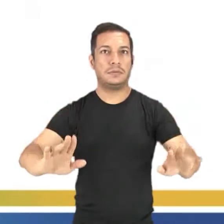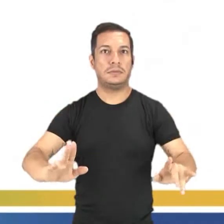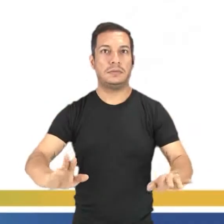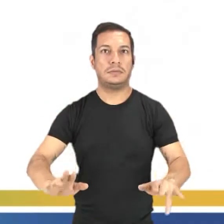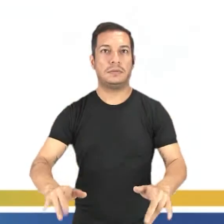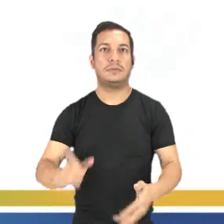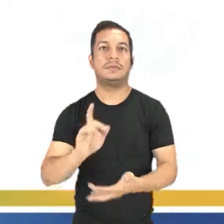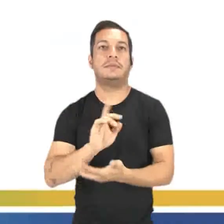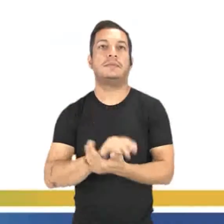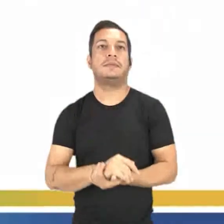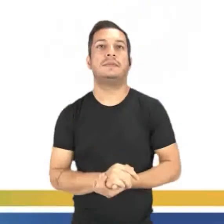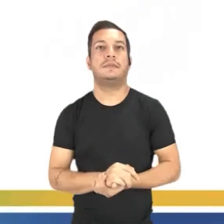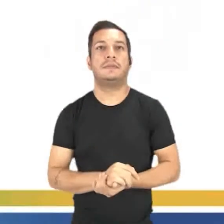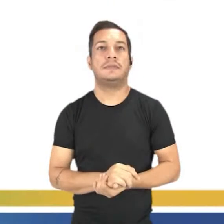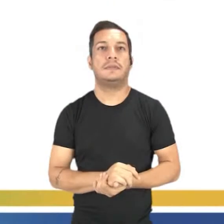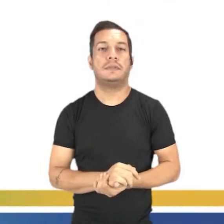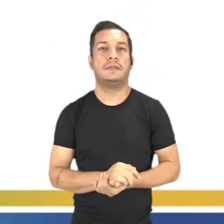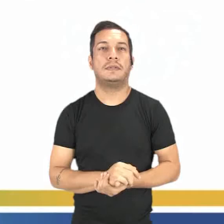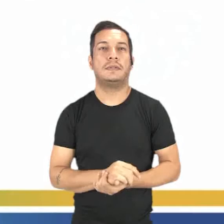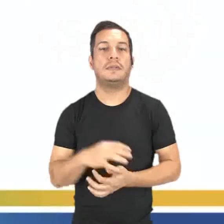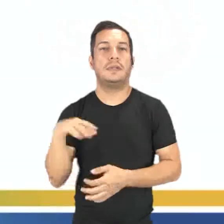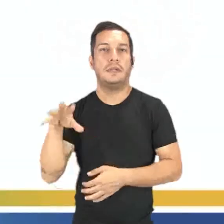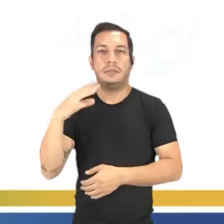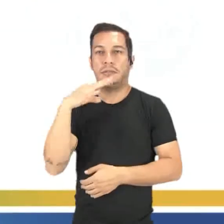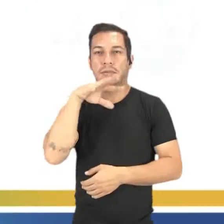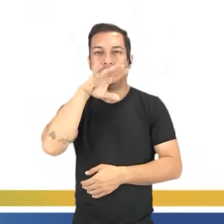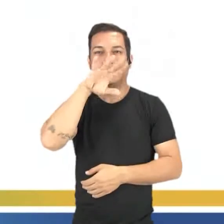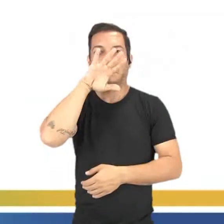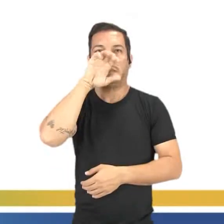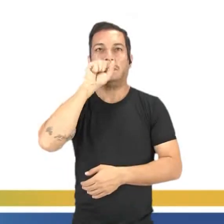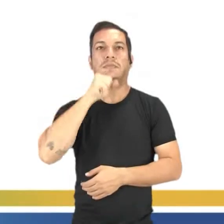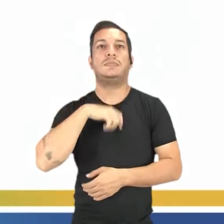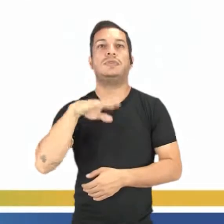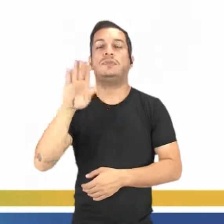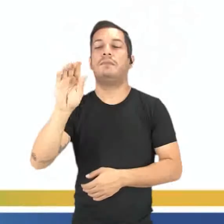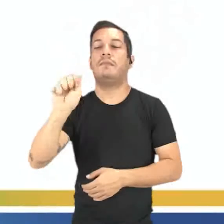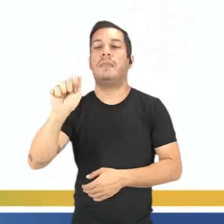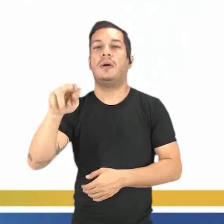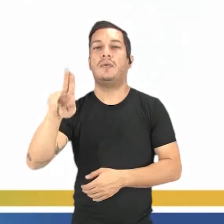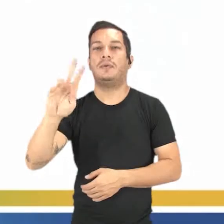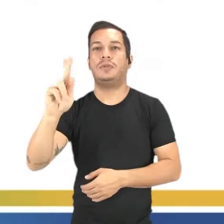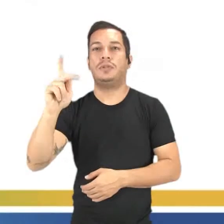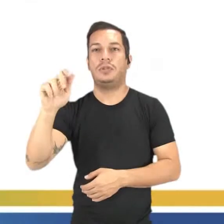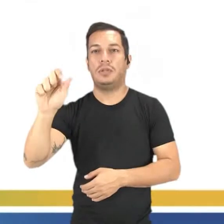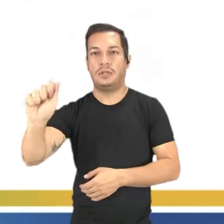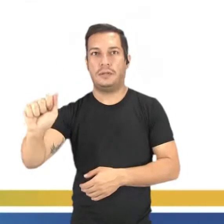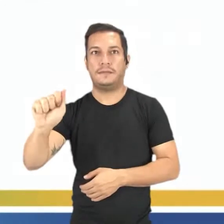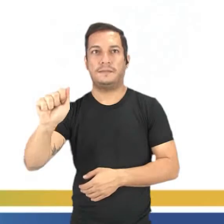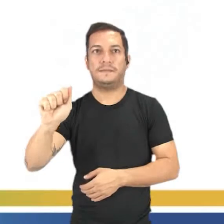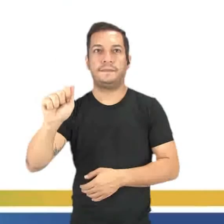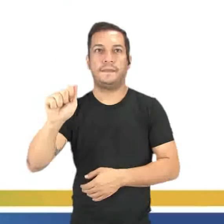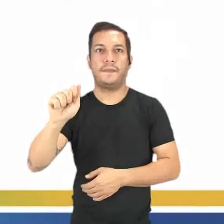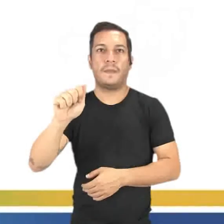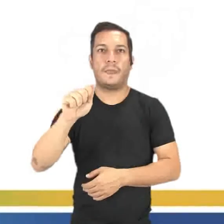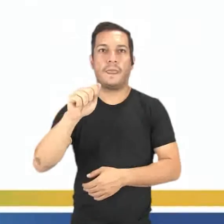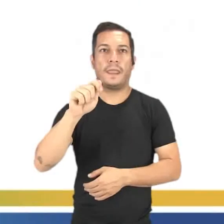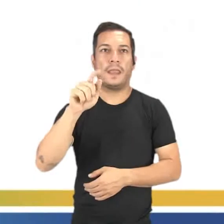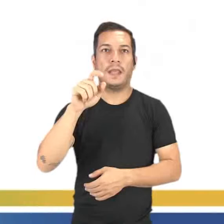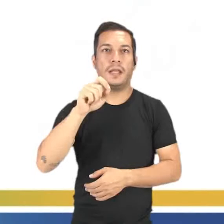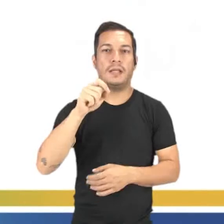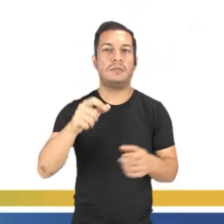escomilha, penetrantes aromas de baunilha ondulam pelo